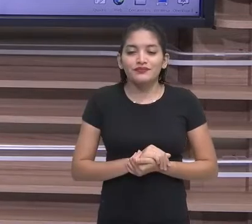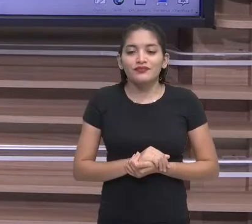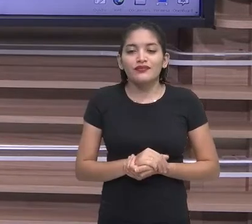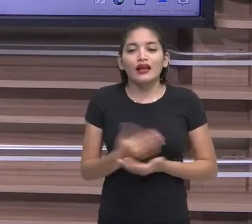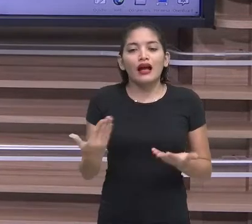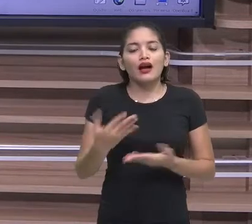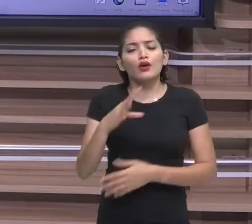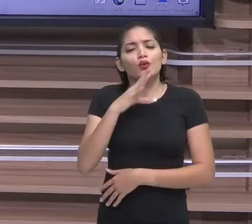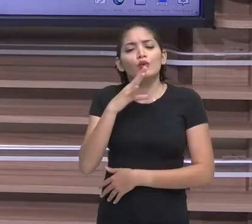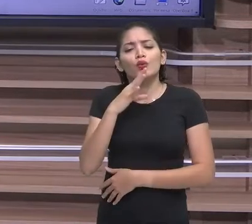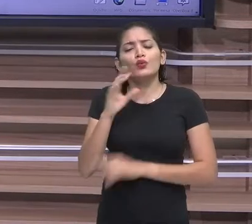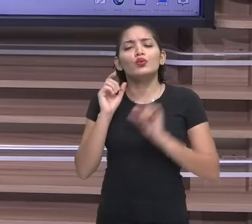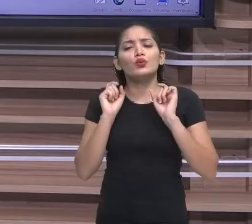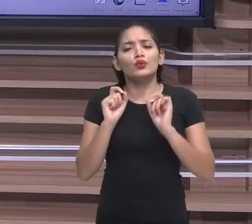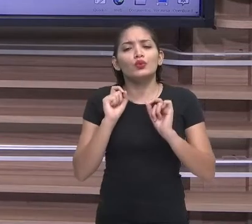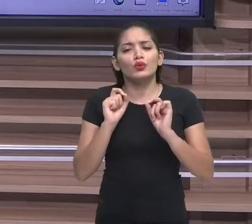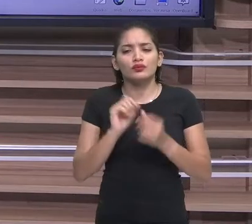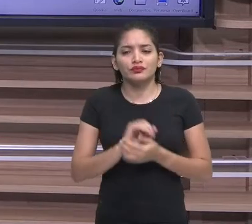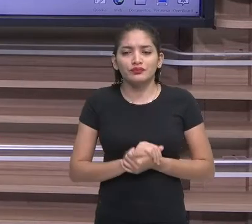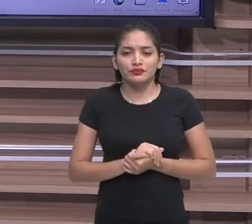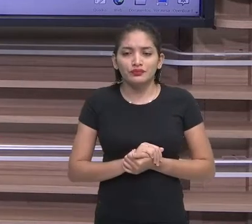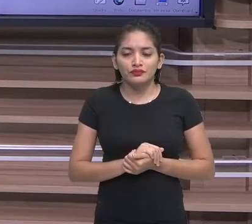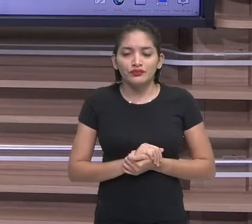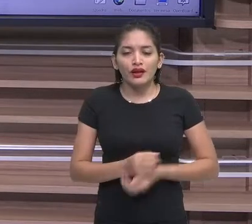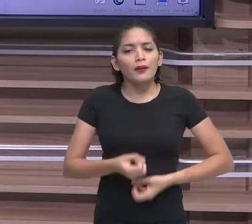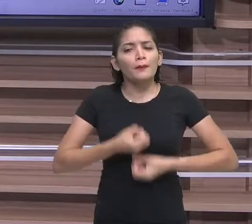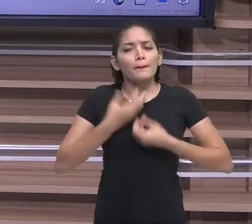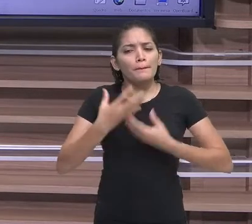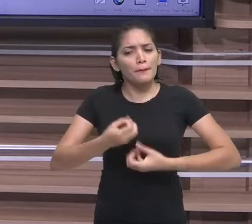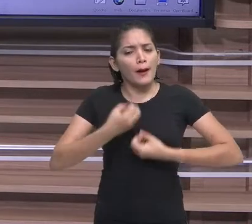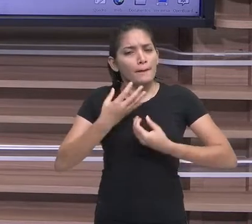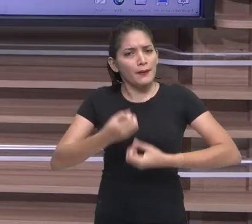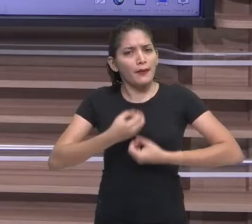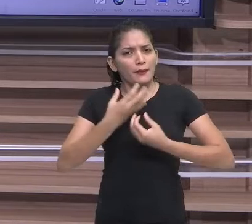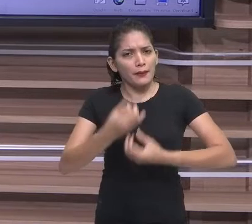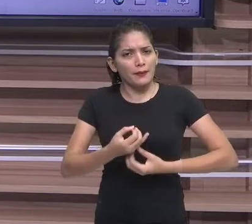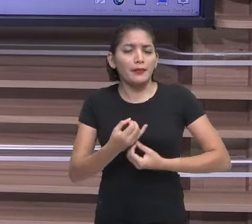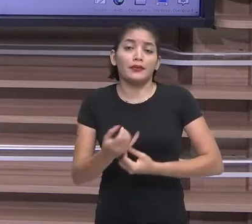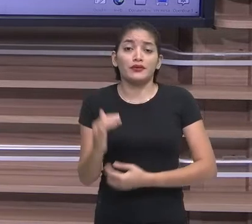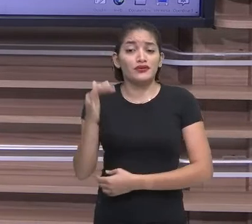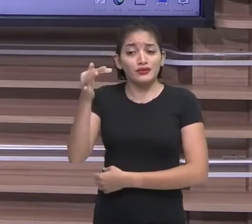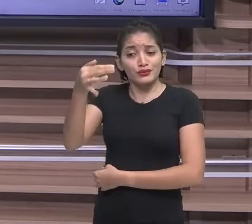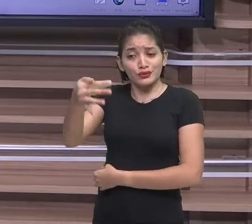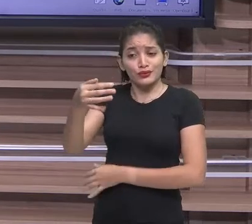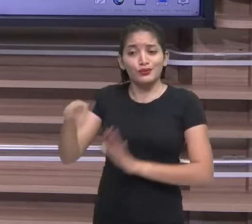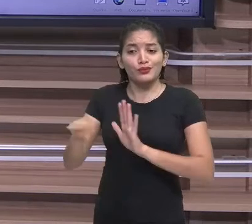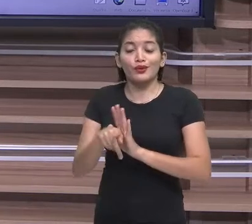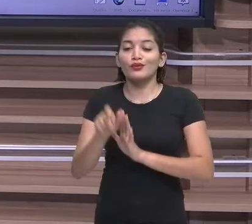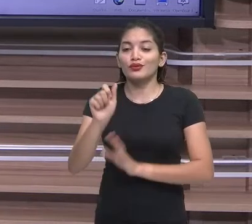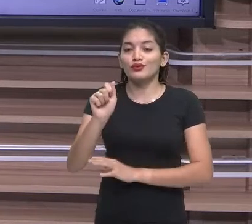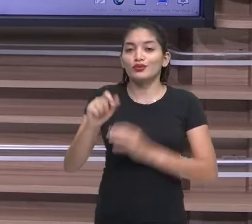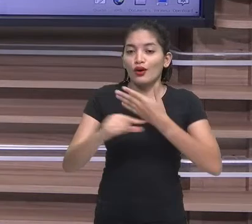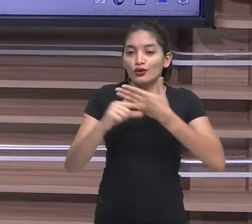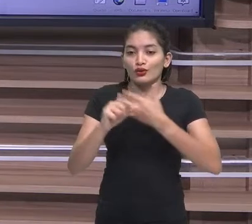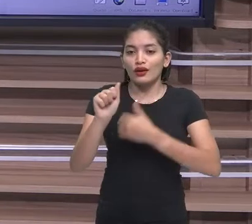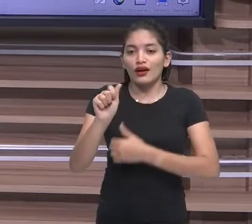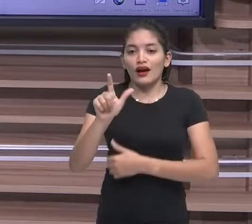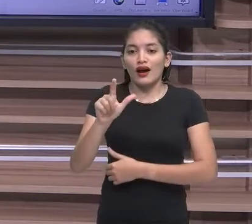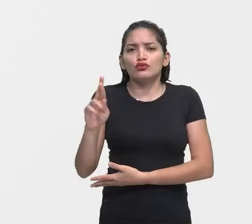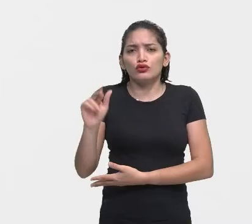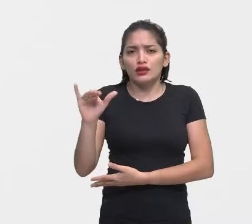vamos conhecer um pouquinho desta produção poética futurista do Álvaro de Campos. Vamos